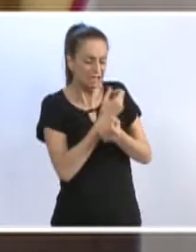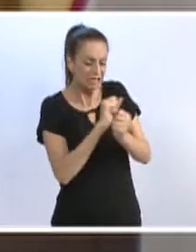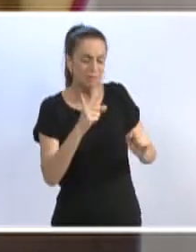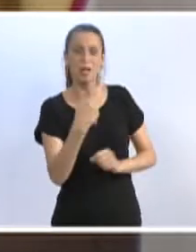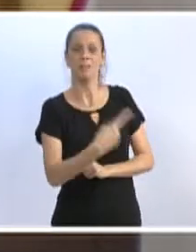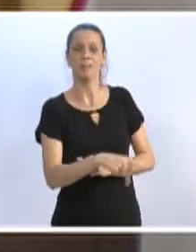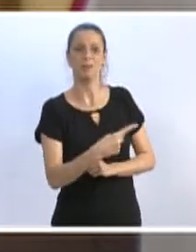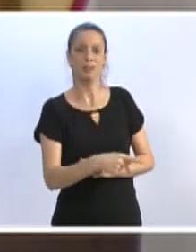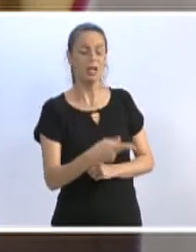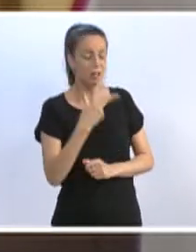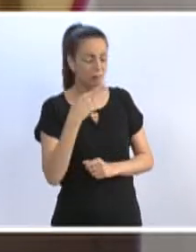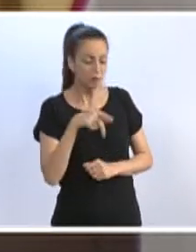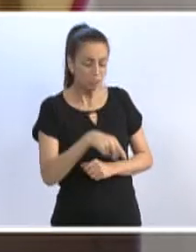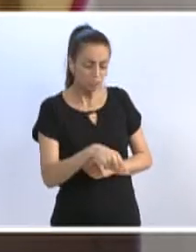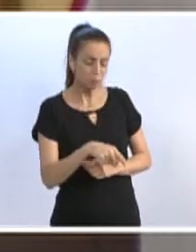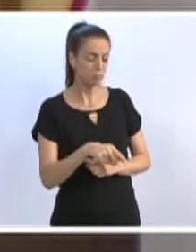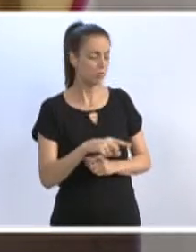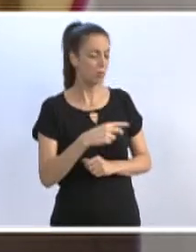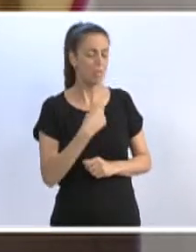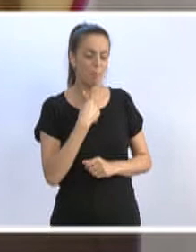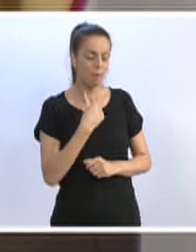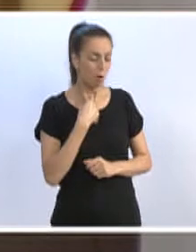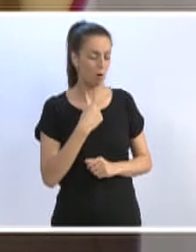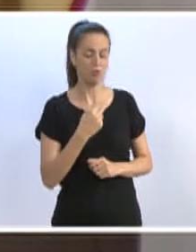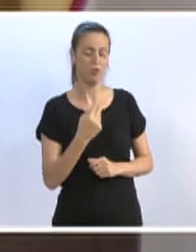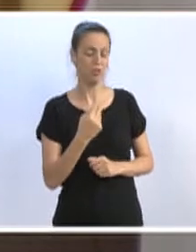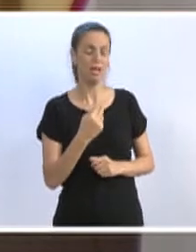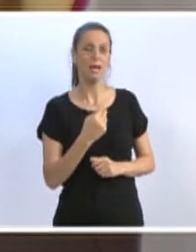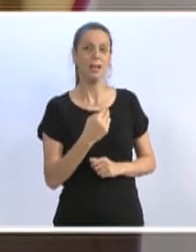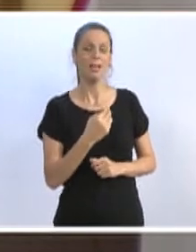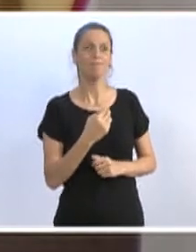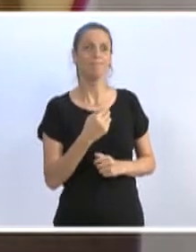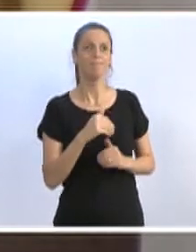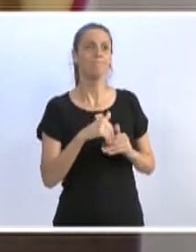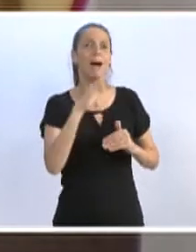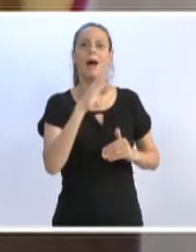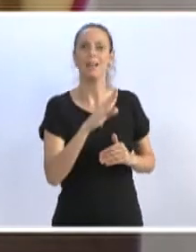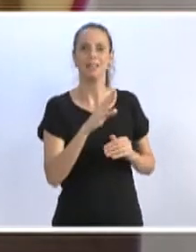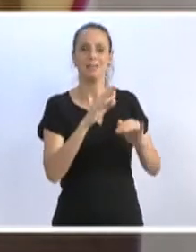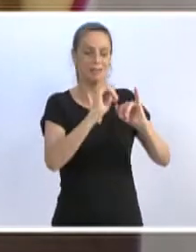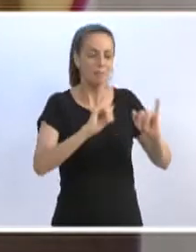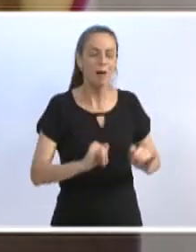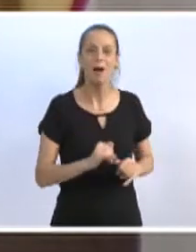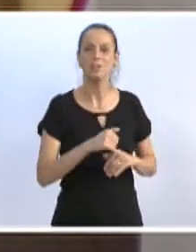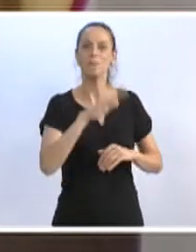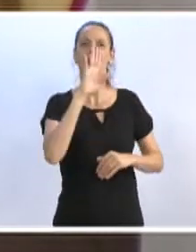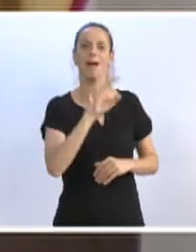tenha outros deuses na tua existência. E como é fácil no nosso coração,